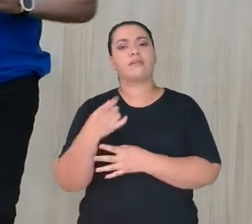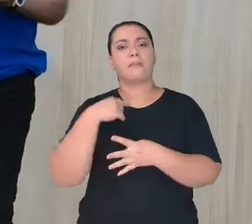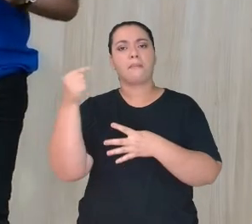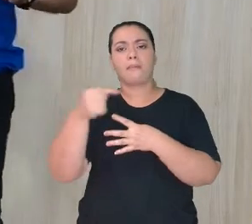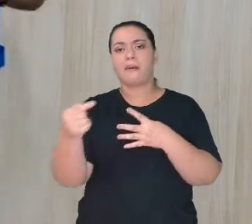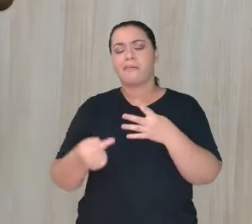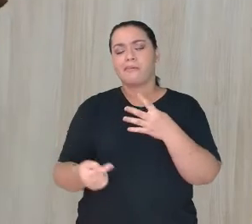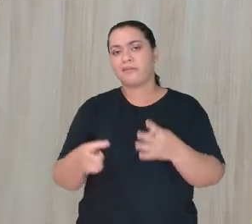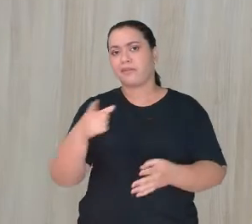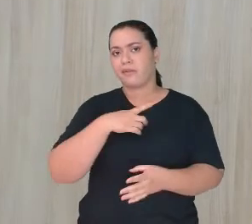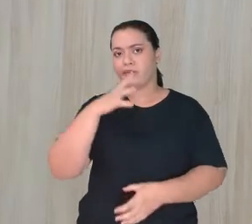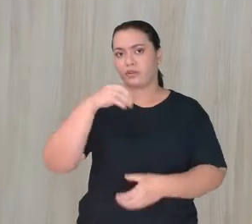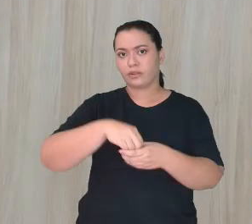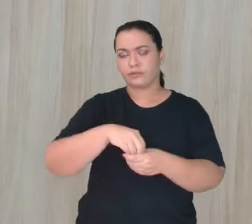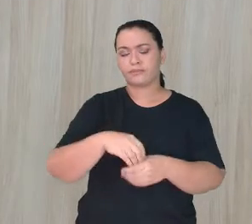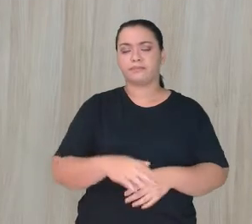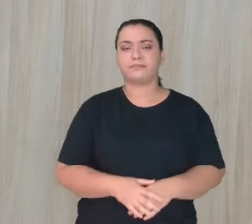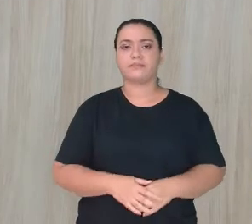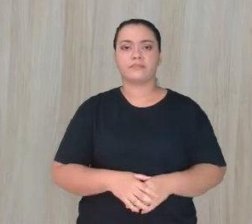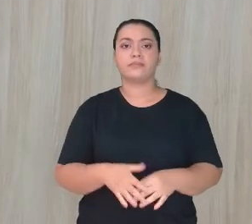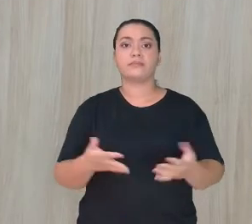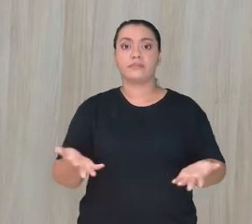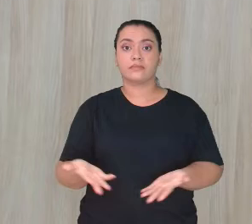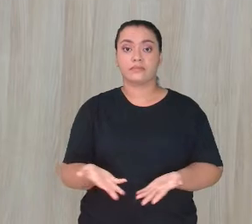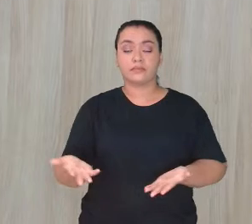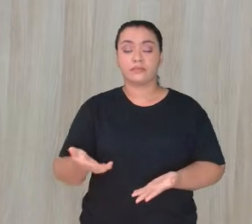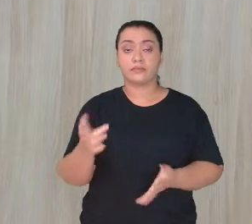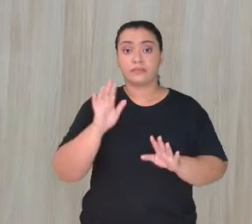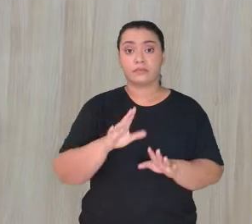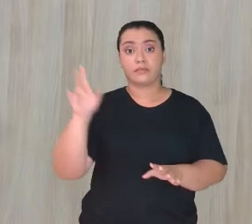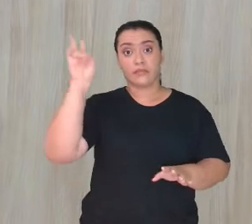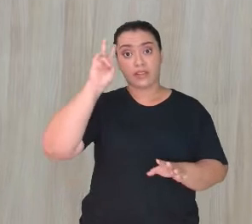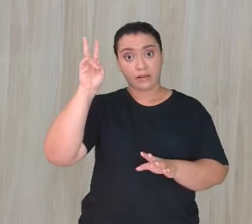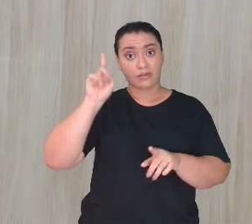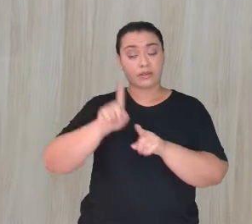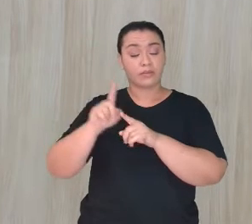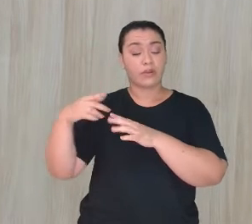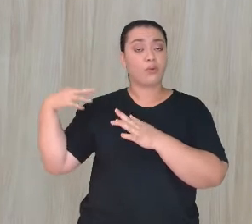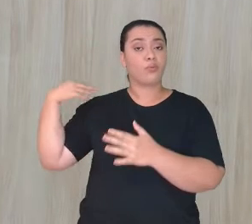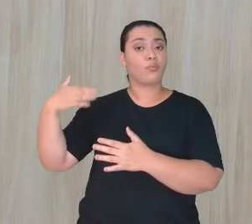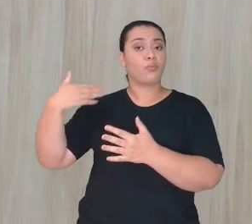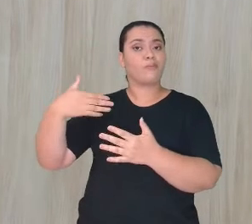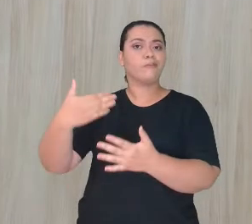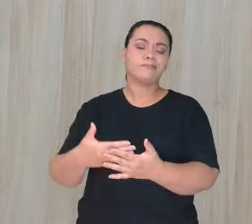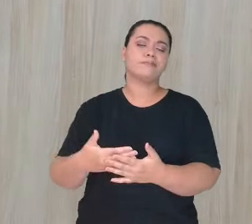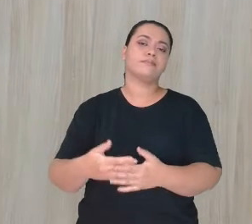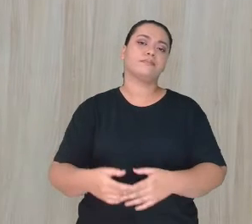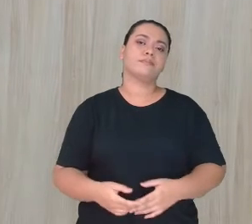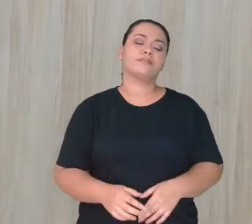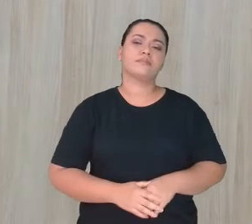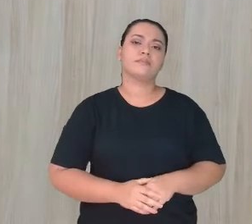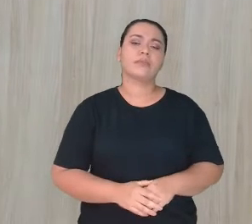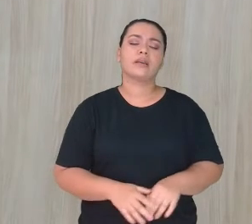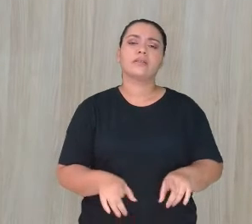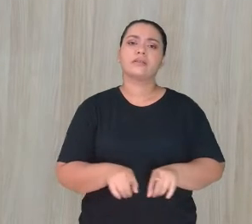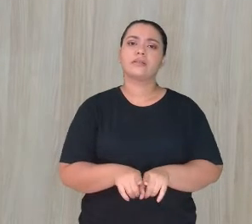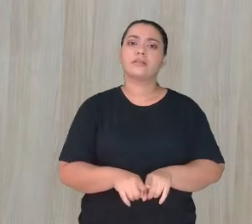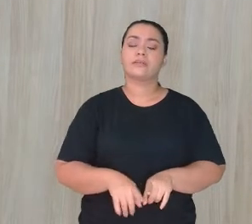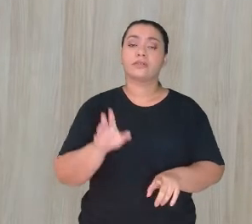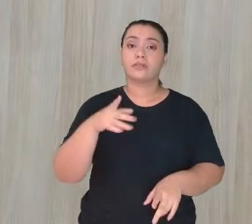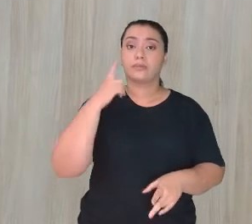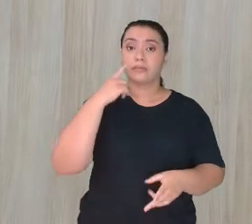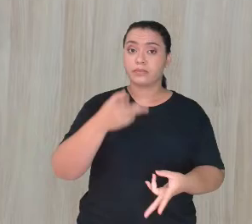observar direitinho cada elemento nesta aula, lembrando das aulas anteriores para poder a gente desenvolver. A gente viu também nas